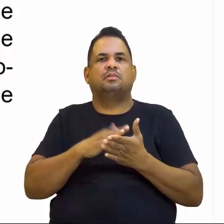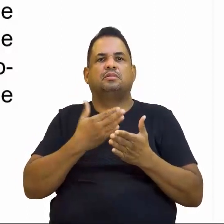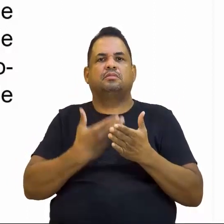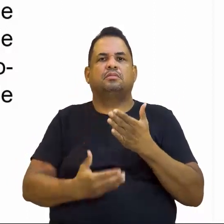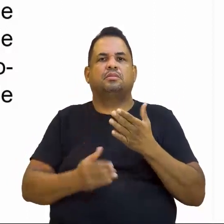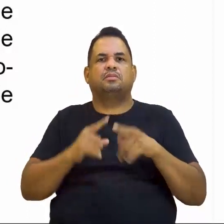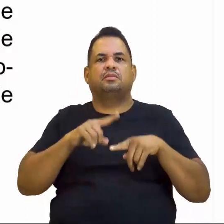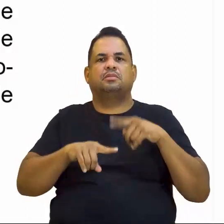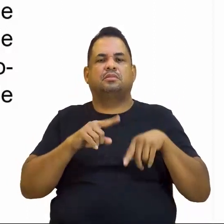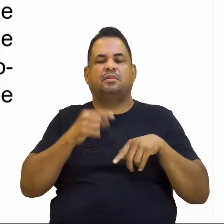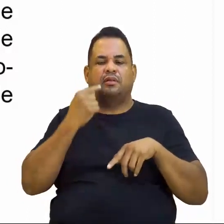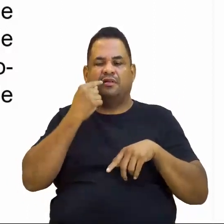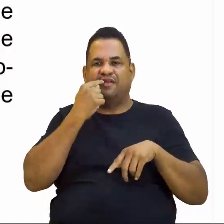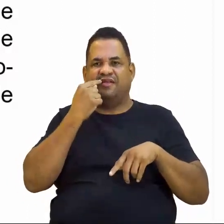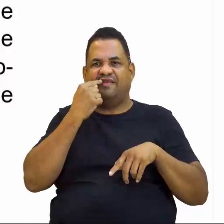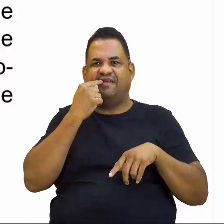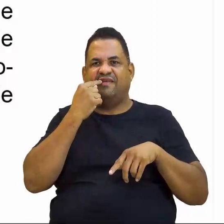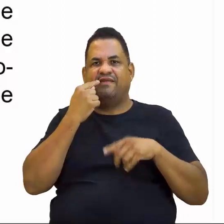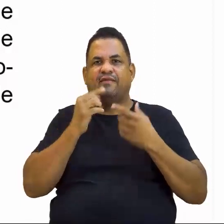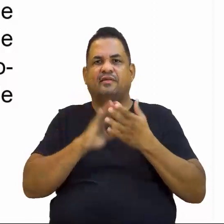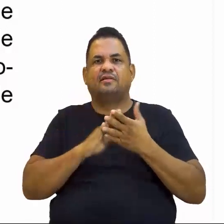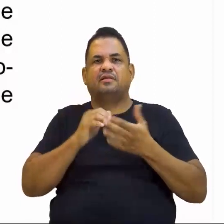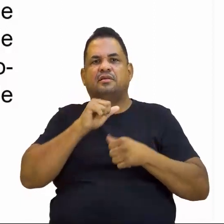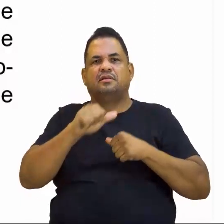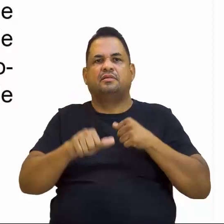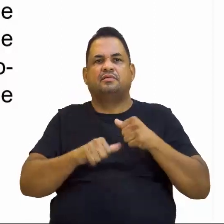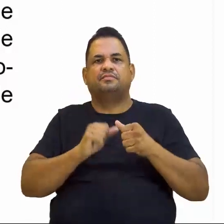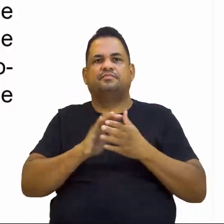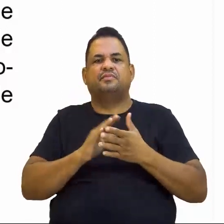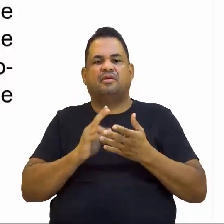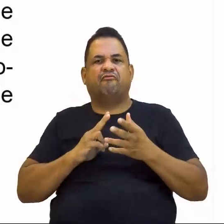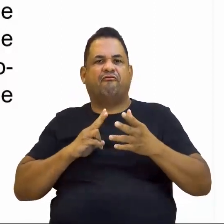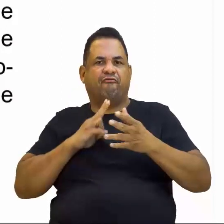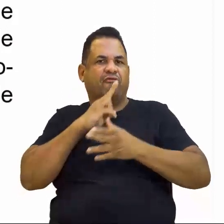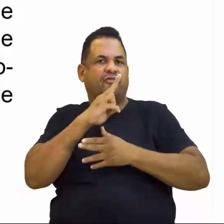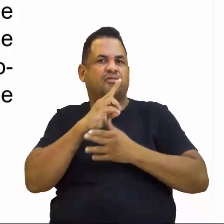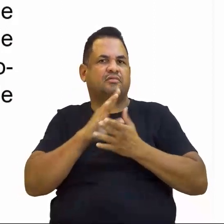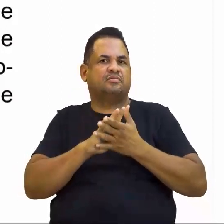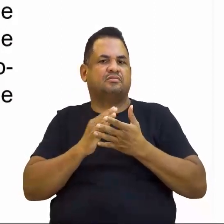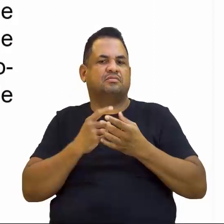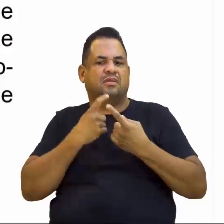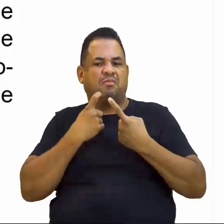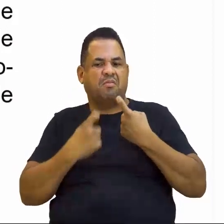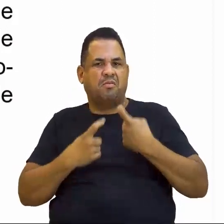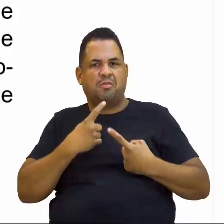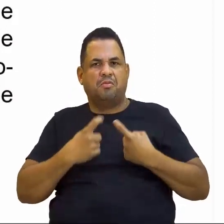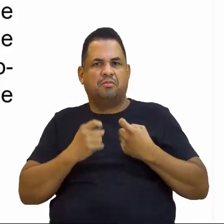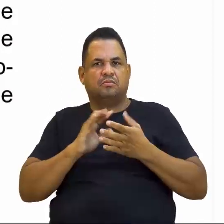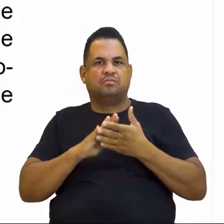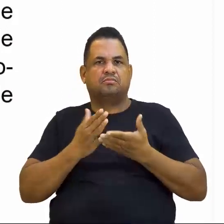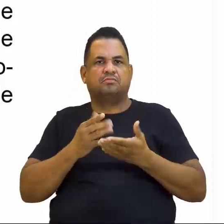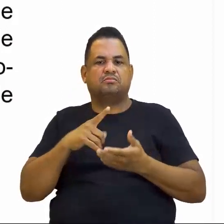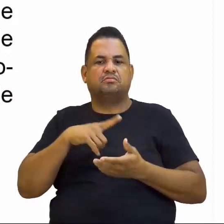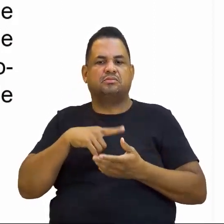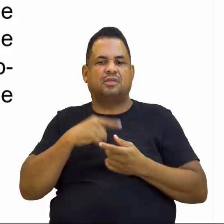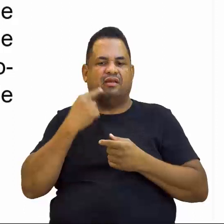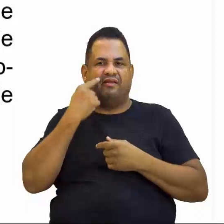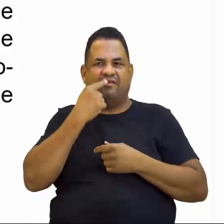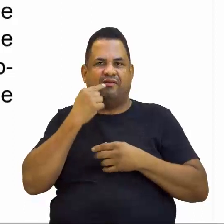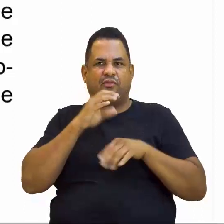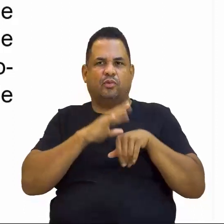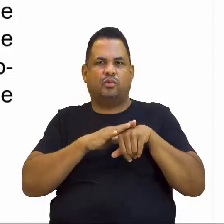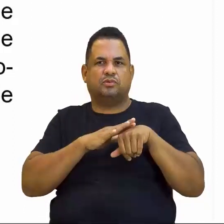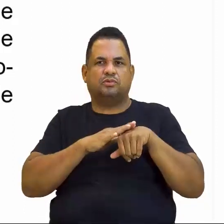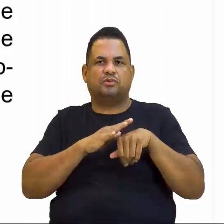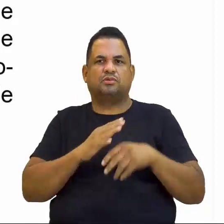de minerais dos dentes, tornando-os mais resistentes a bactérias causadoras de cáries.